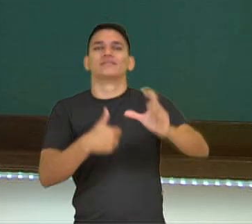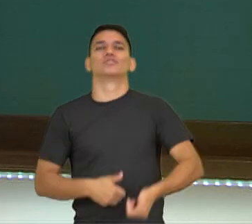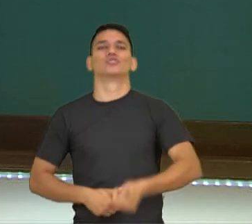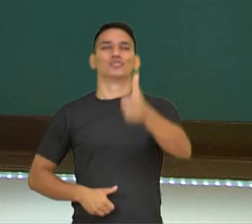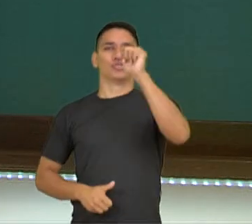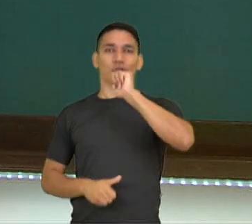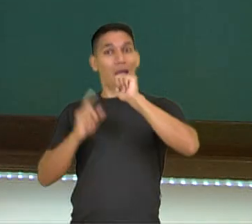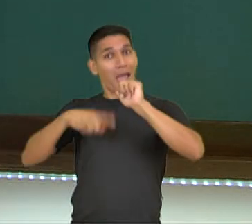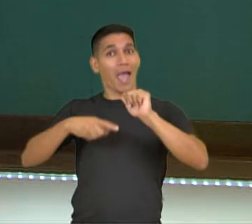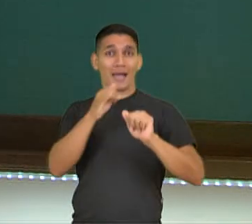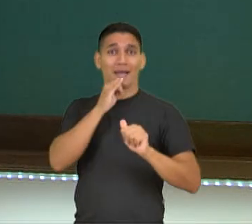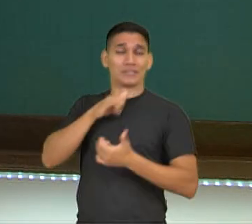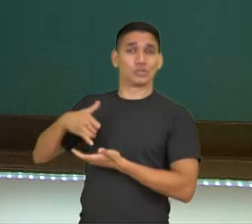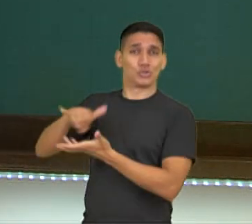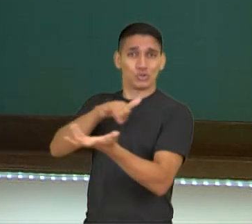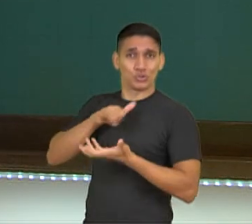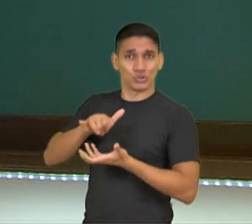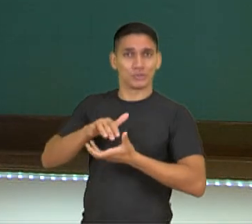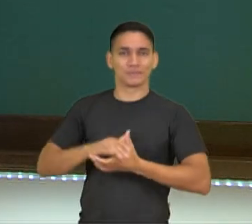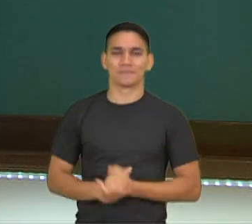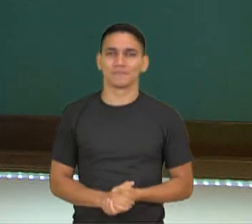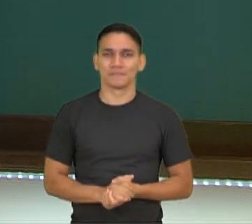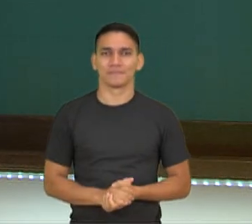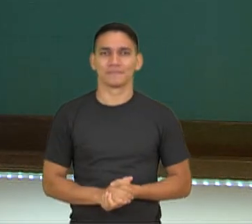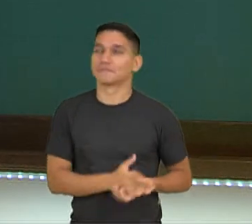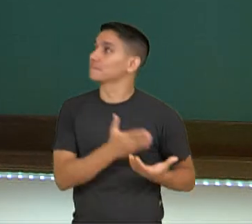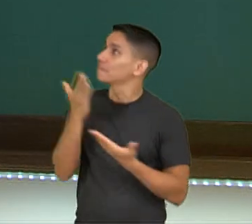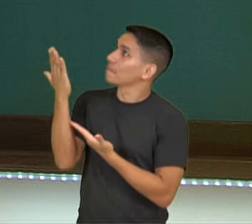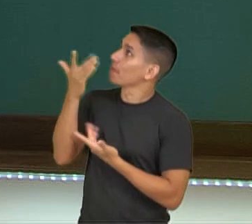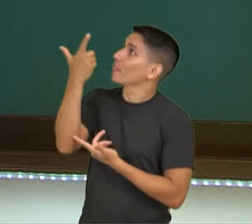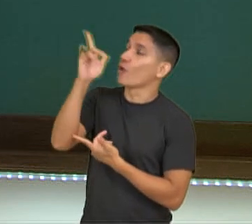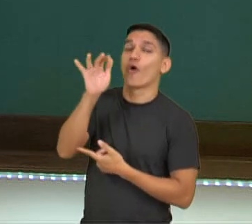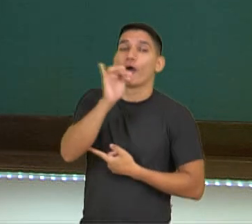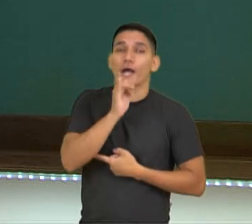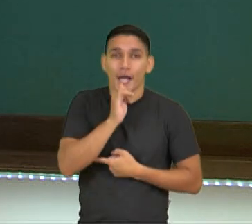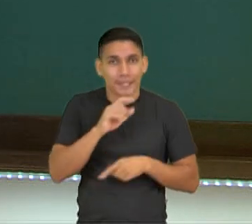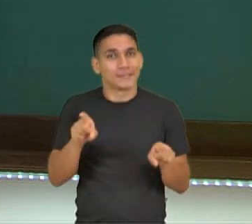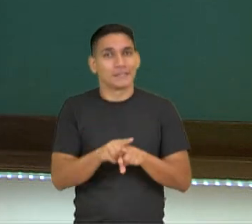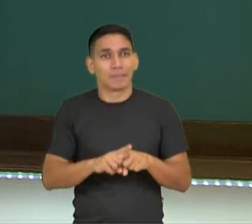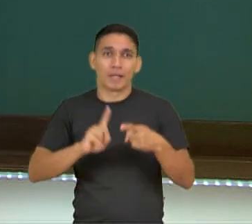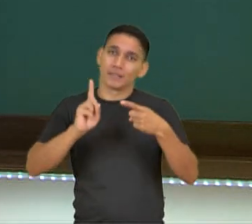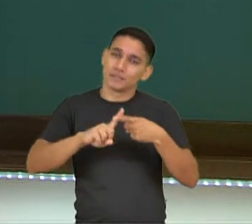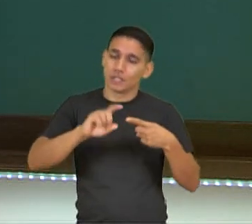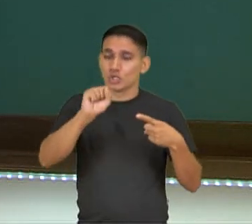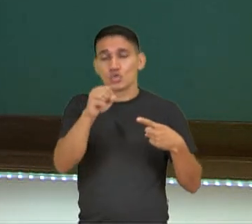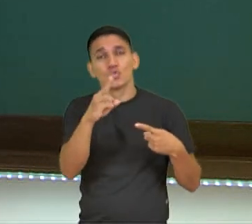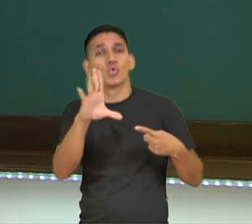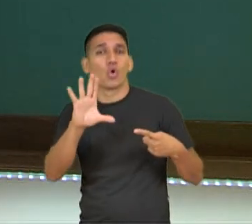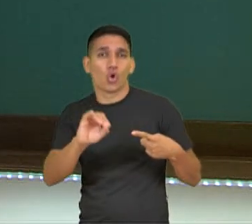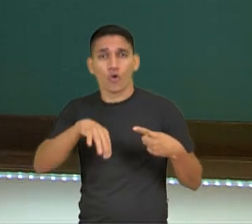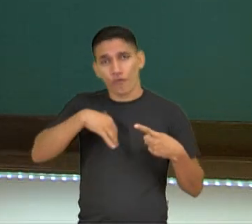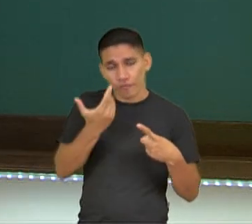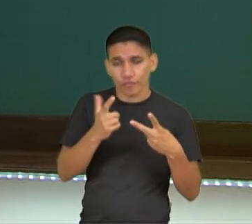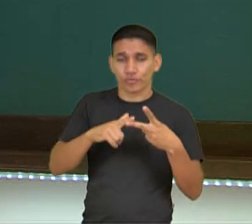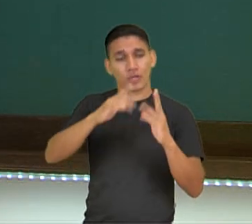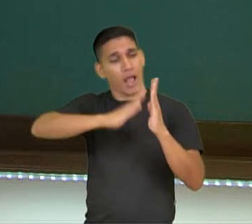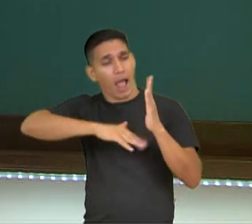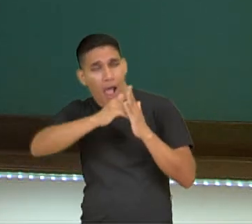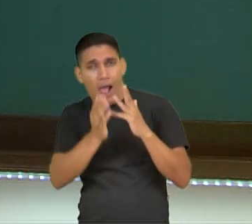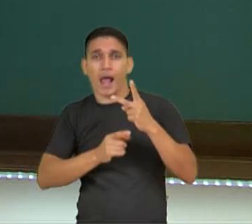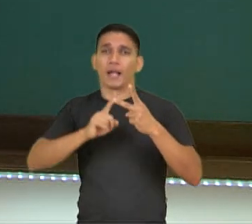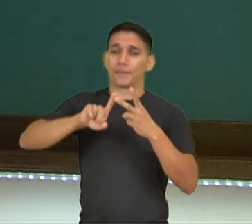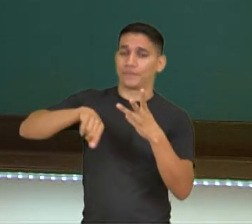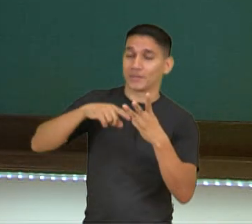suspensão, beleza? Vamos lá? E aqui a gente tem alguns exemplos, o suco de frutas, as aquarelas e